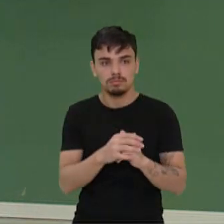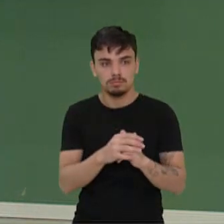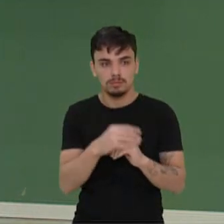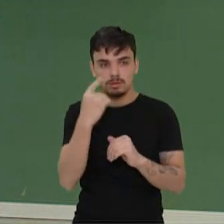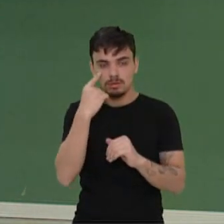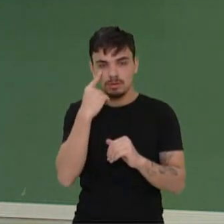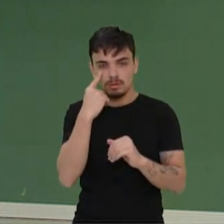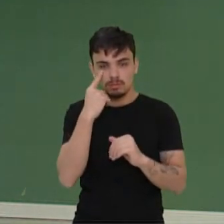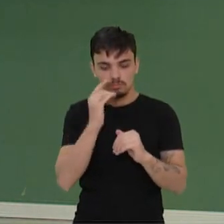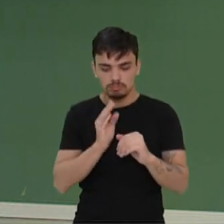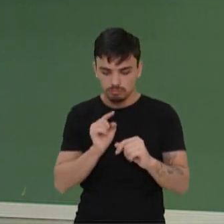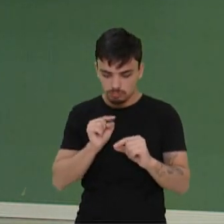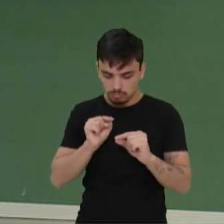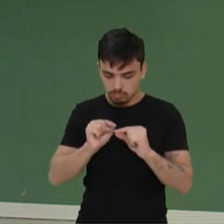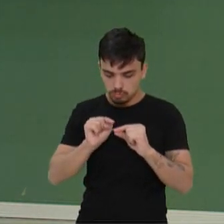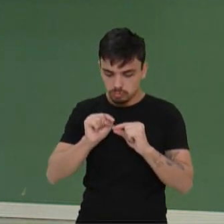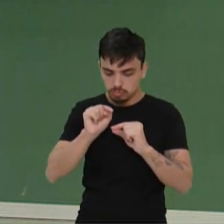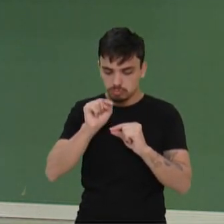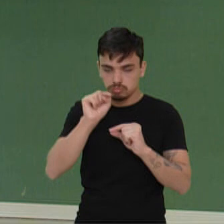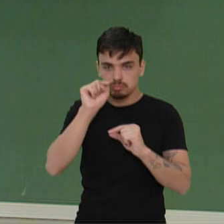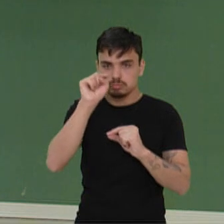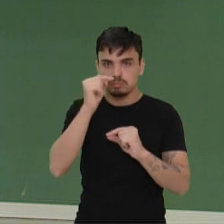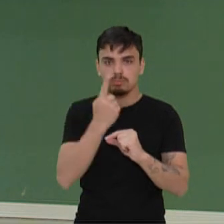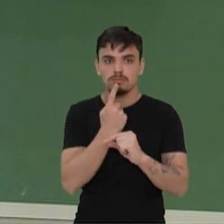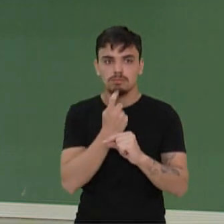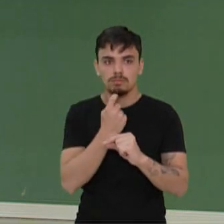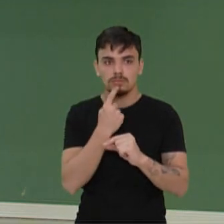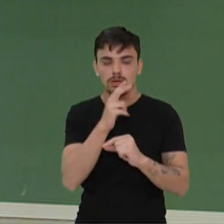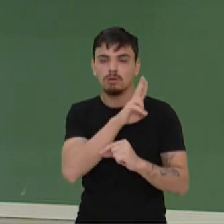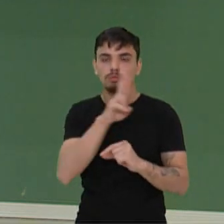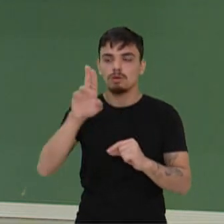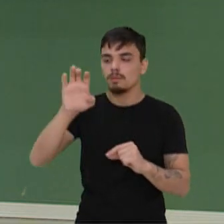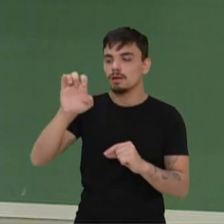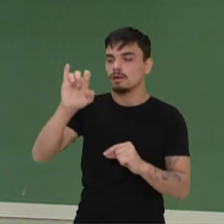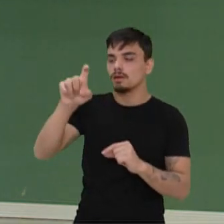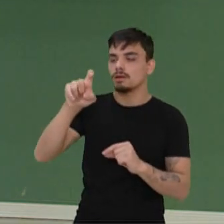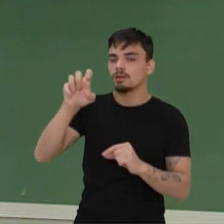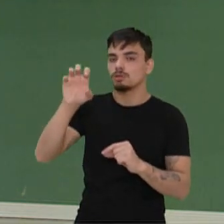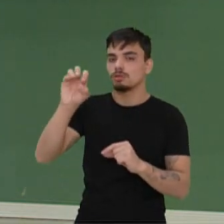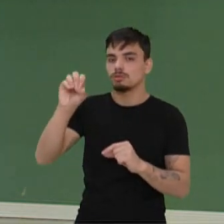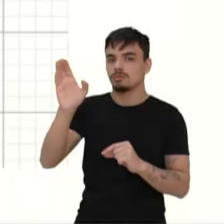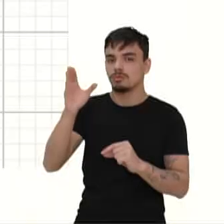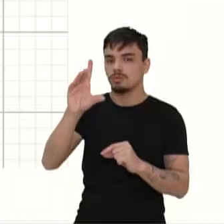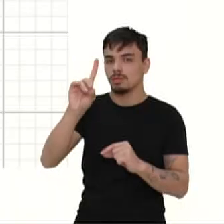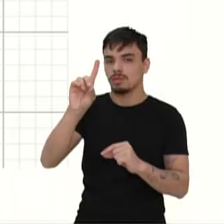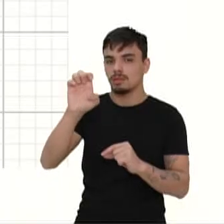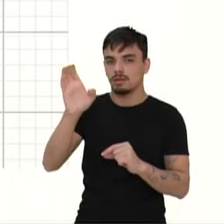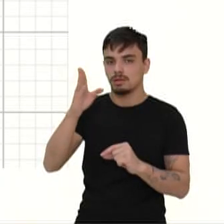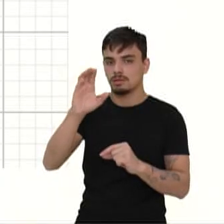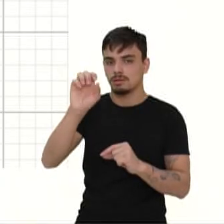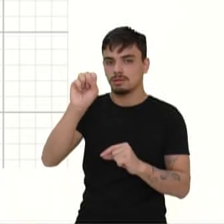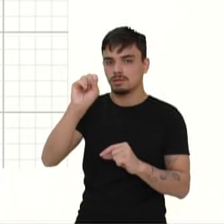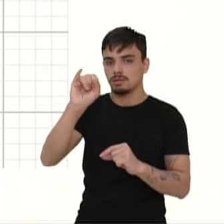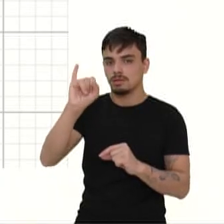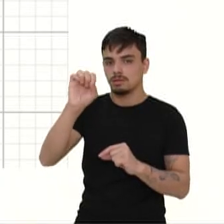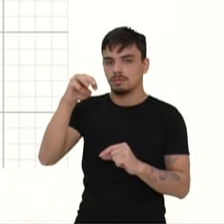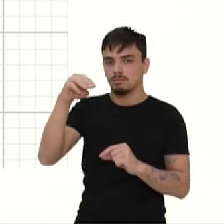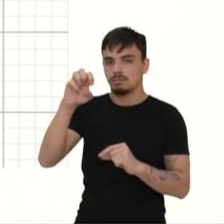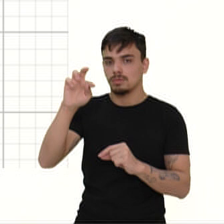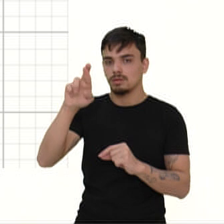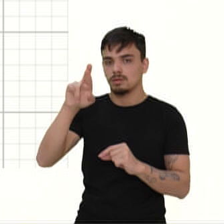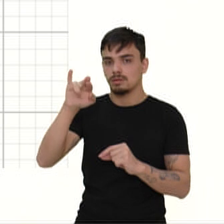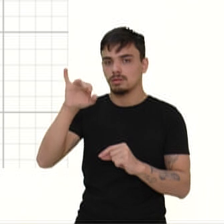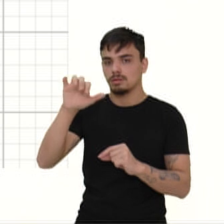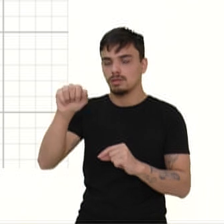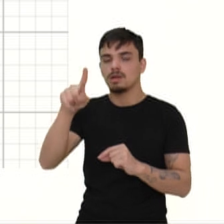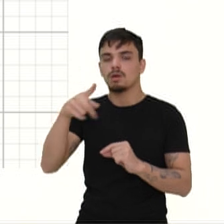pontilhado que eu passei aqui para vocês, que é o que a gente chama de eixo de simetria, né? Ele é como se fosse um espelho da